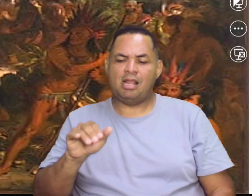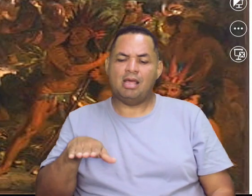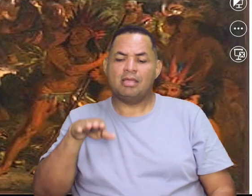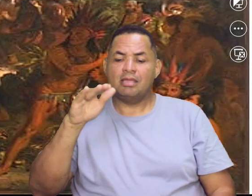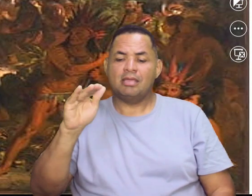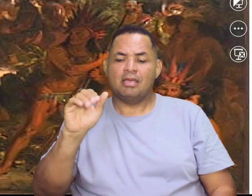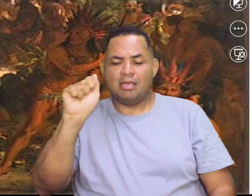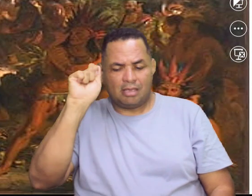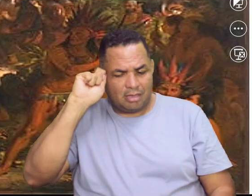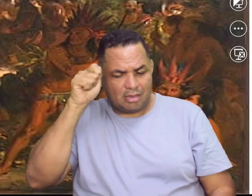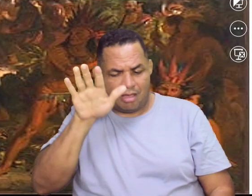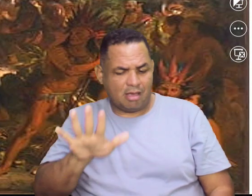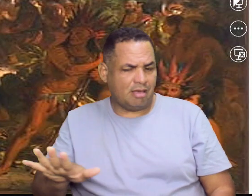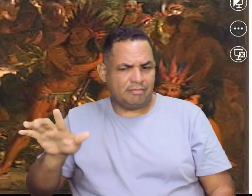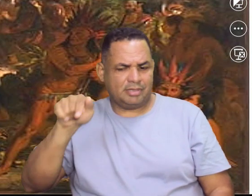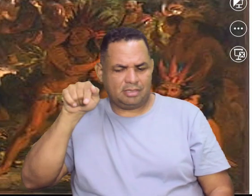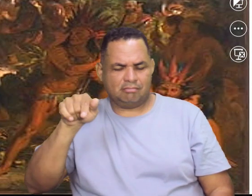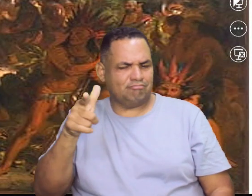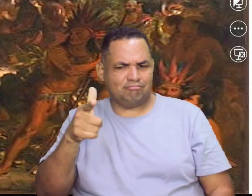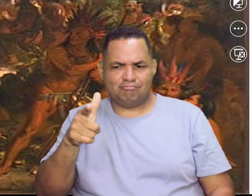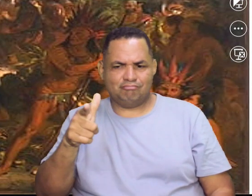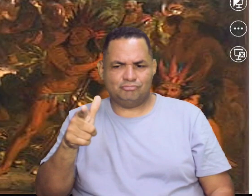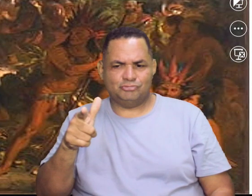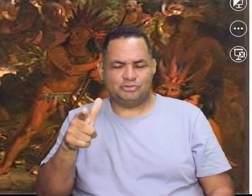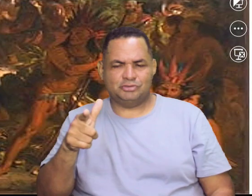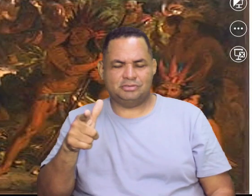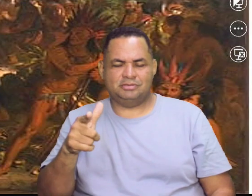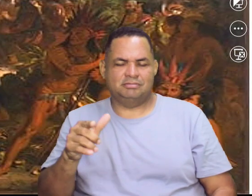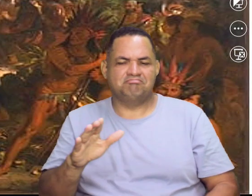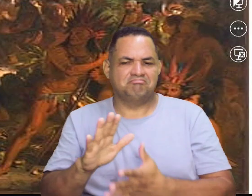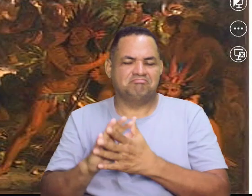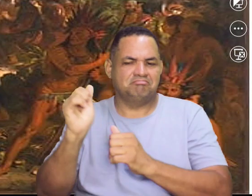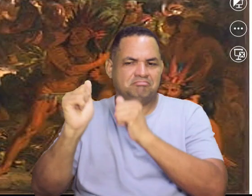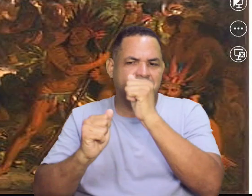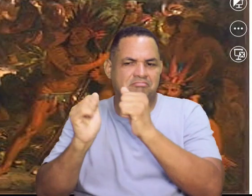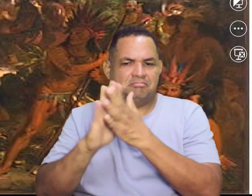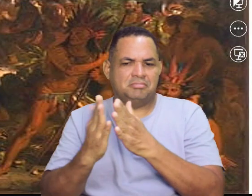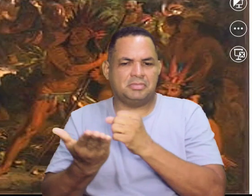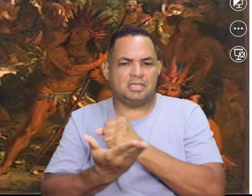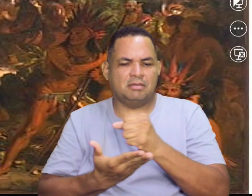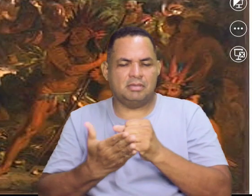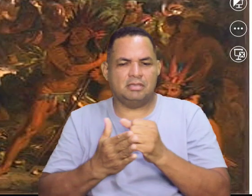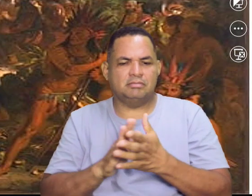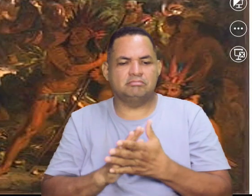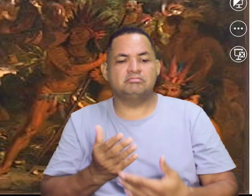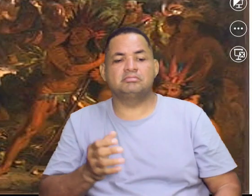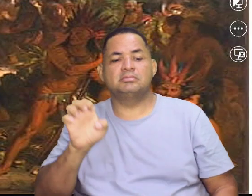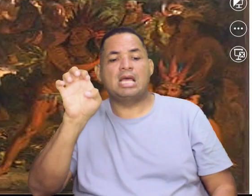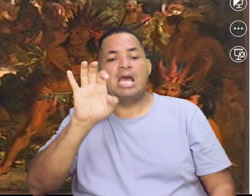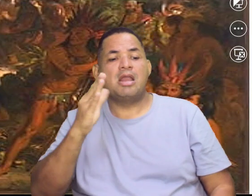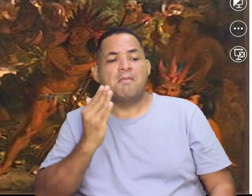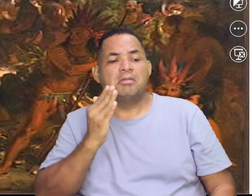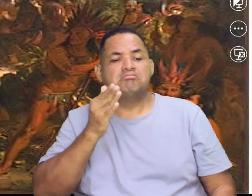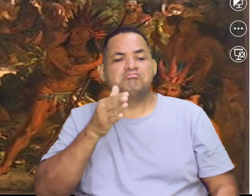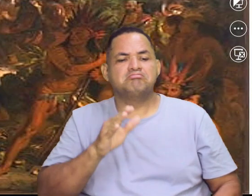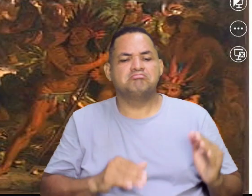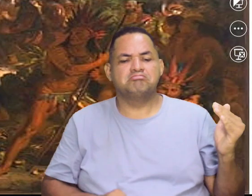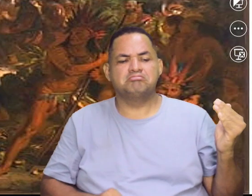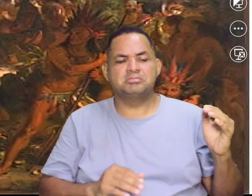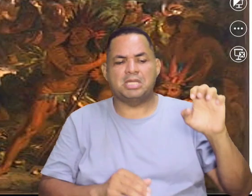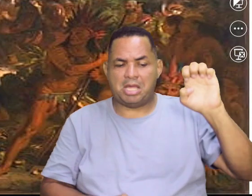praticamente não tinha muita indústria. Então, isso aí vai servir de base para que esse europeu venha lá da Europa